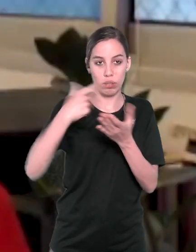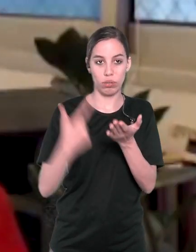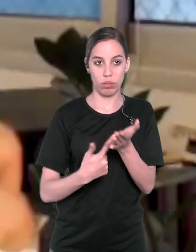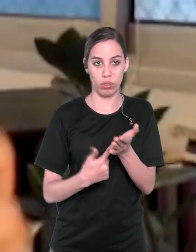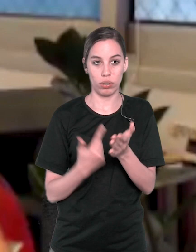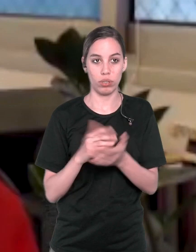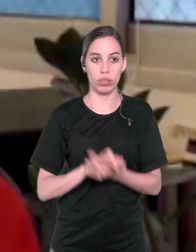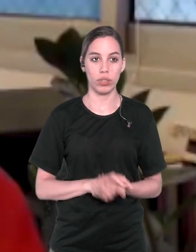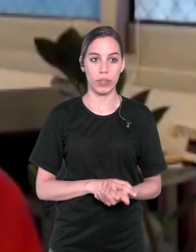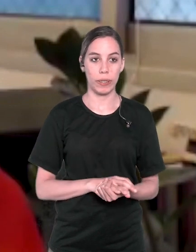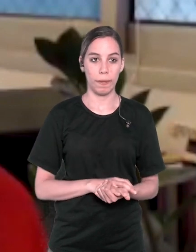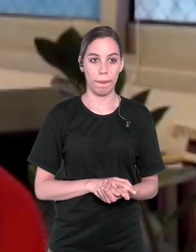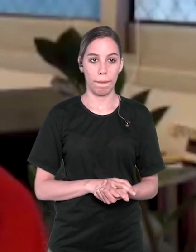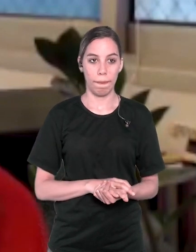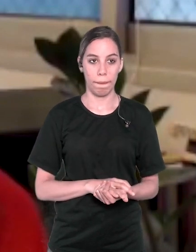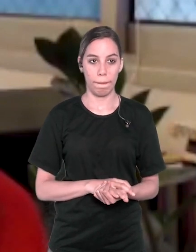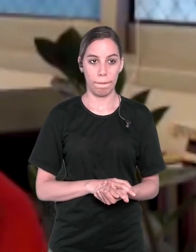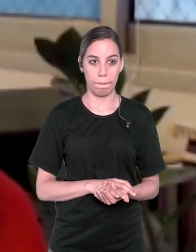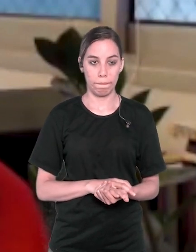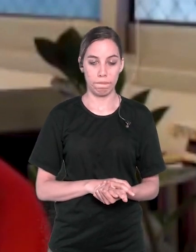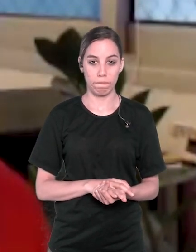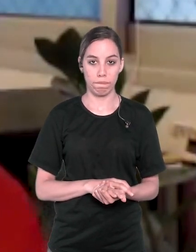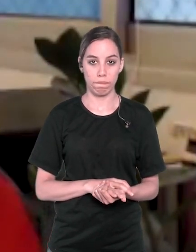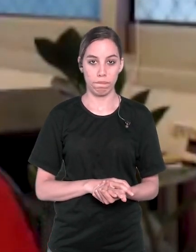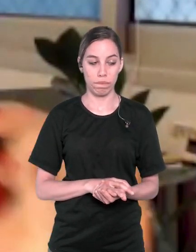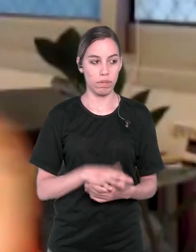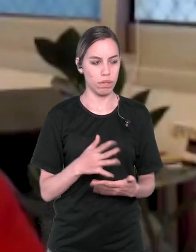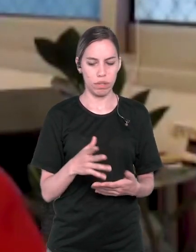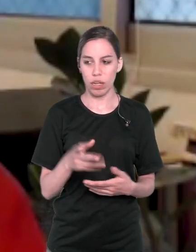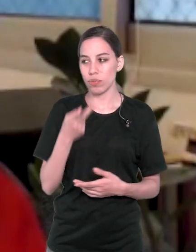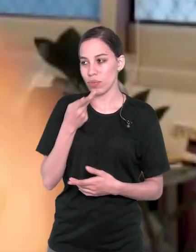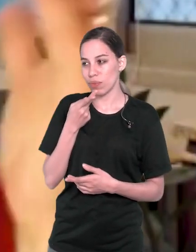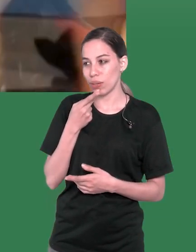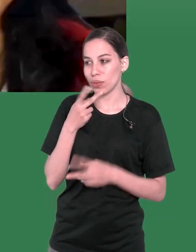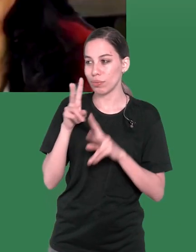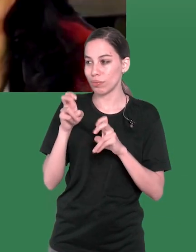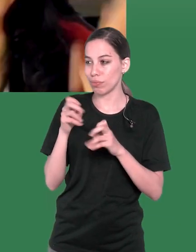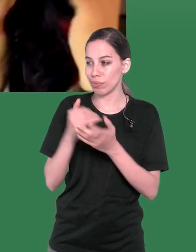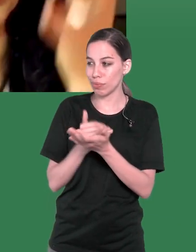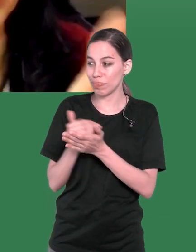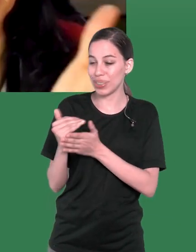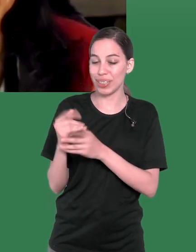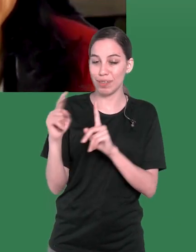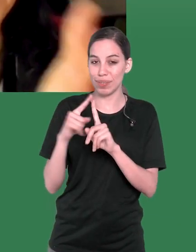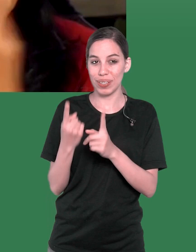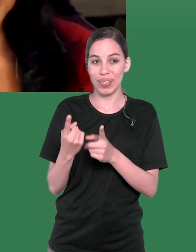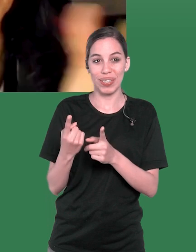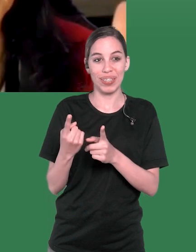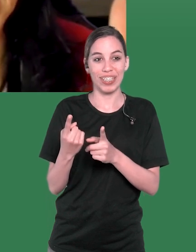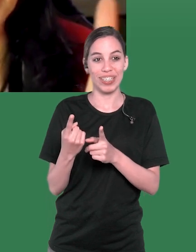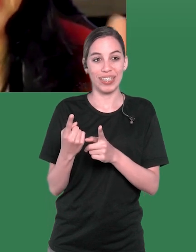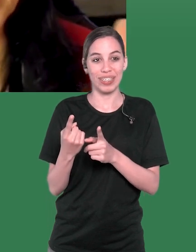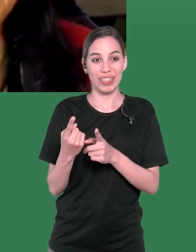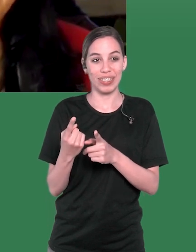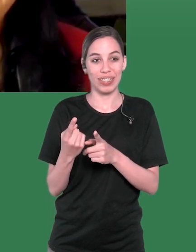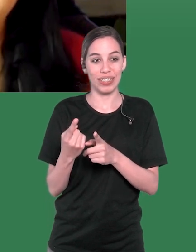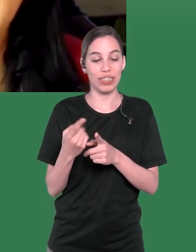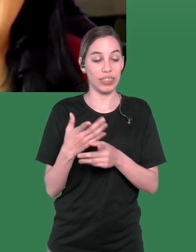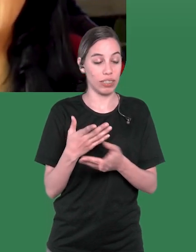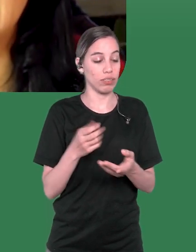Você falou da introdução e a gente vai partir para a parte 1, que eu acho que dedica mais aos cães, né? No segundo capítulo, eu trato